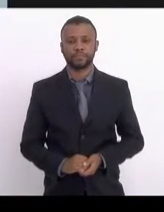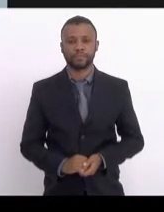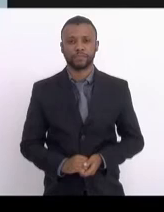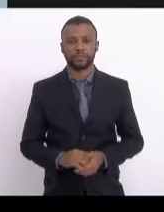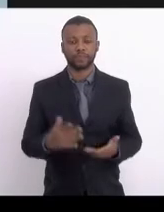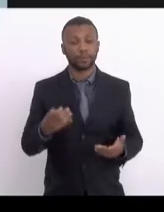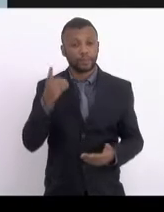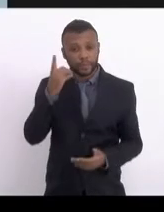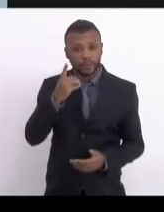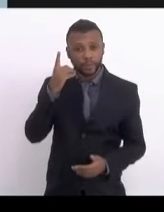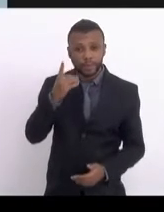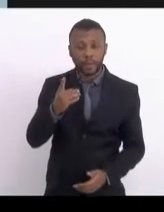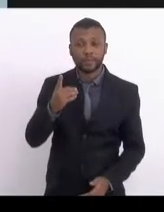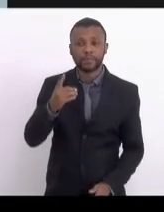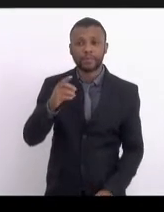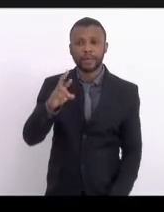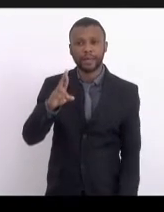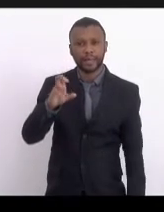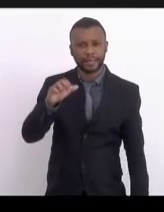Silva.